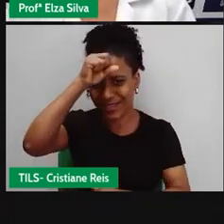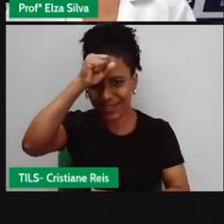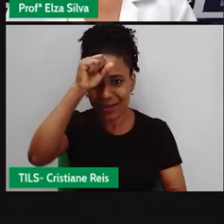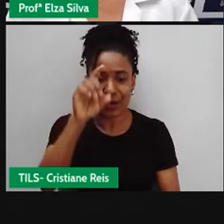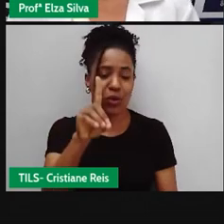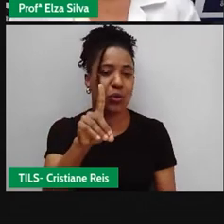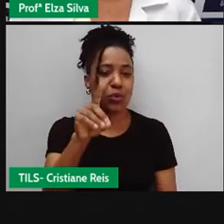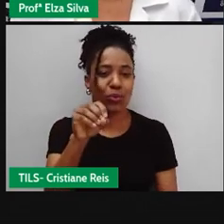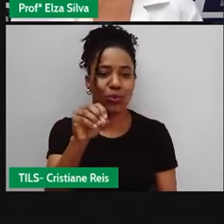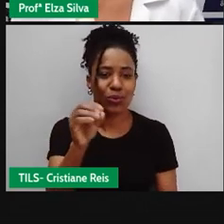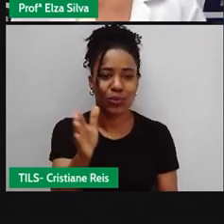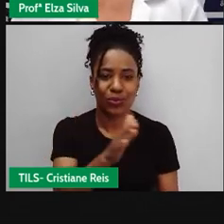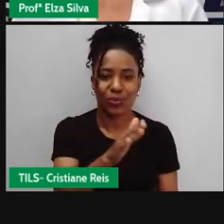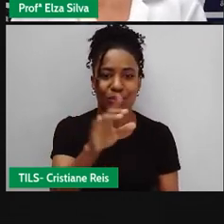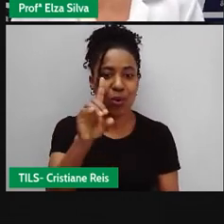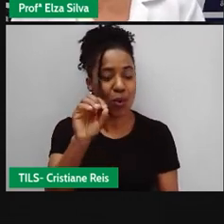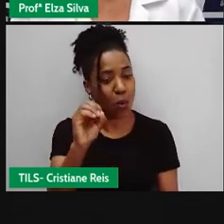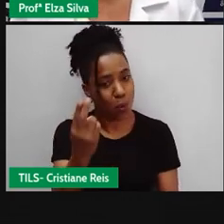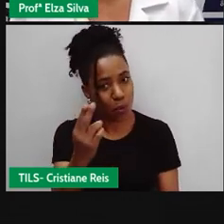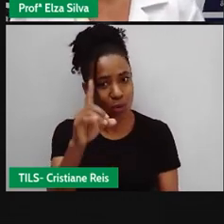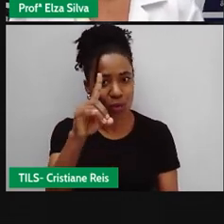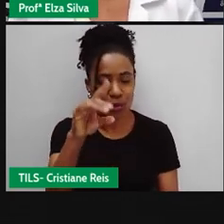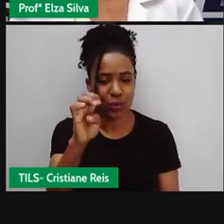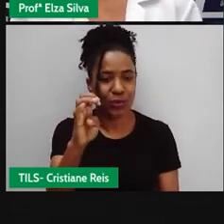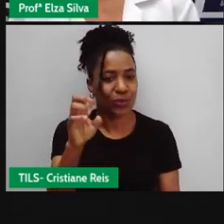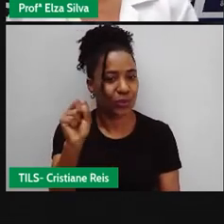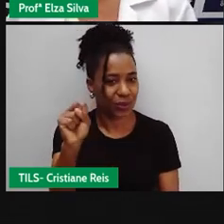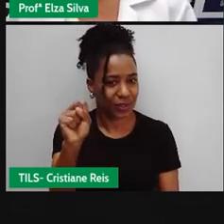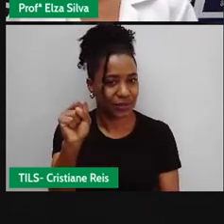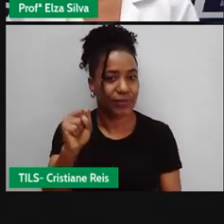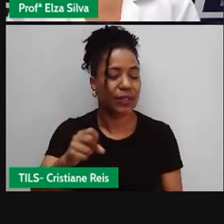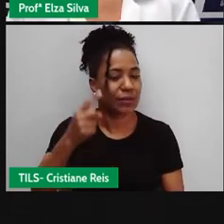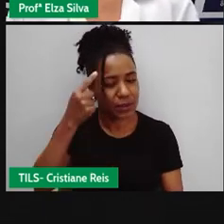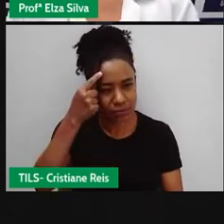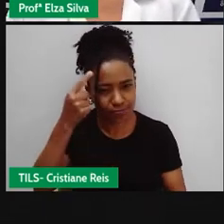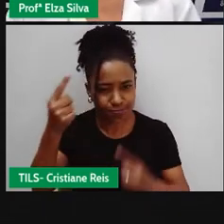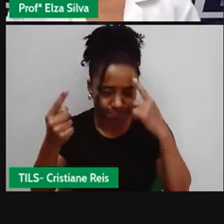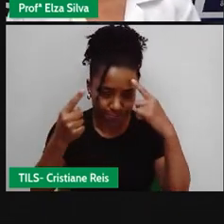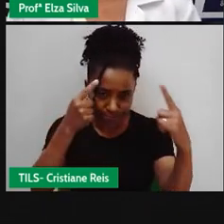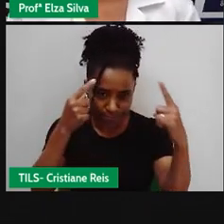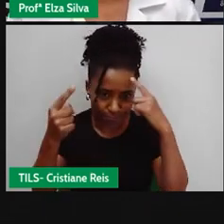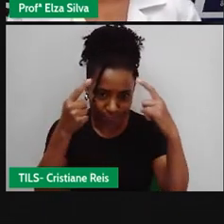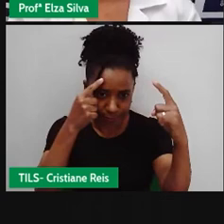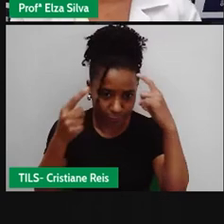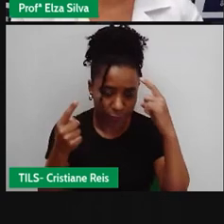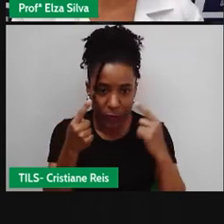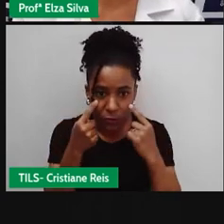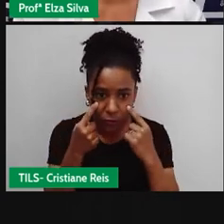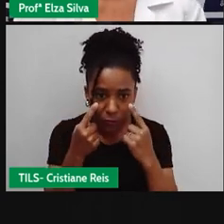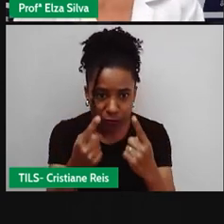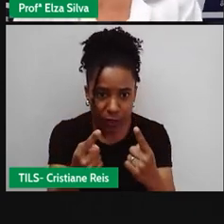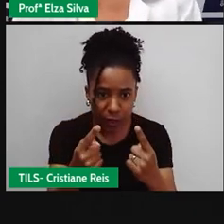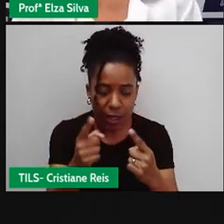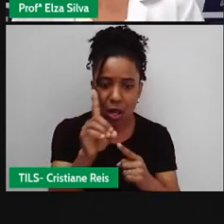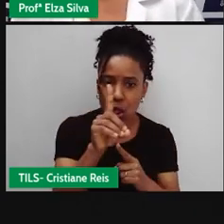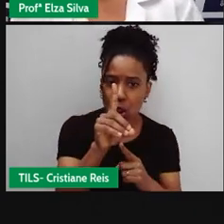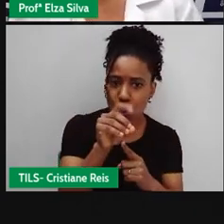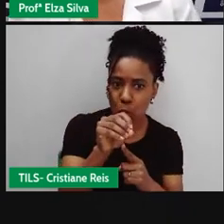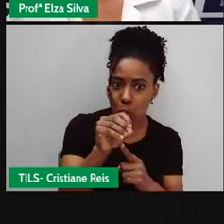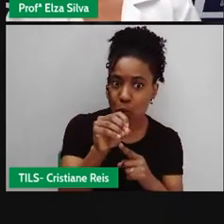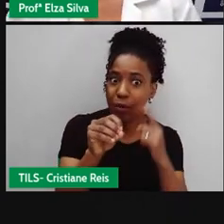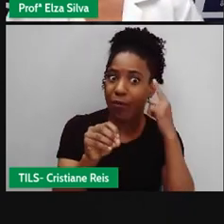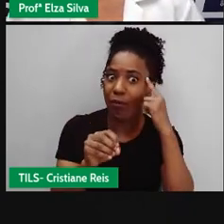Então é importante Que a cada momento Nas próximas aulas Que esses auxiliares Foram surgindo Que a gente